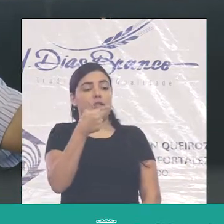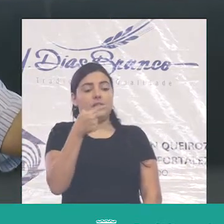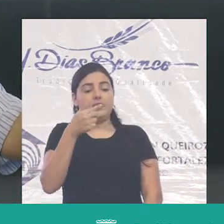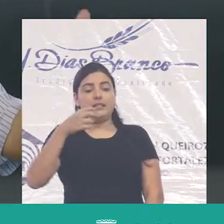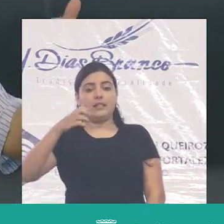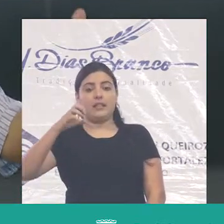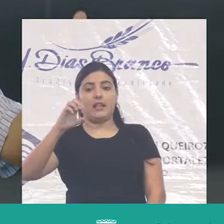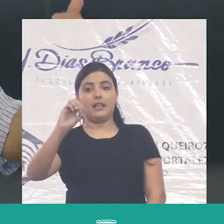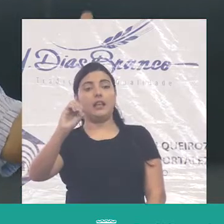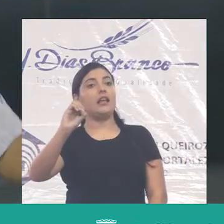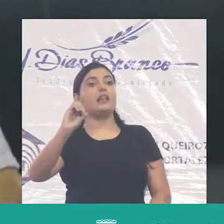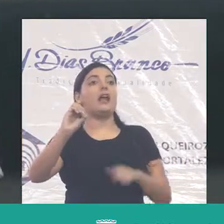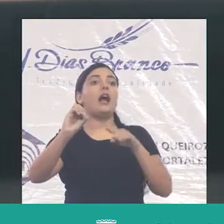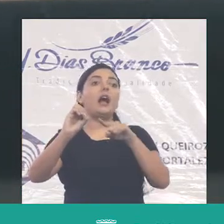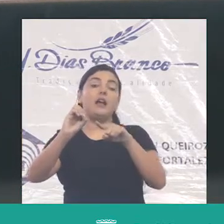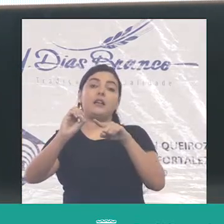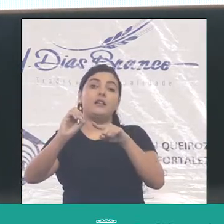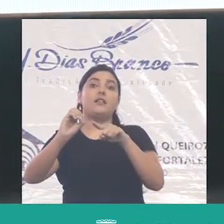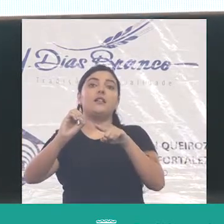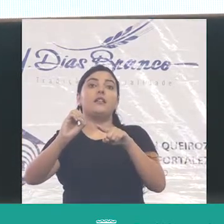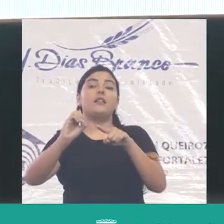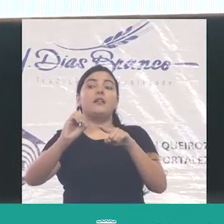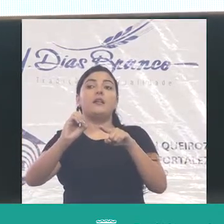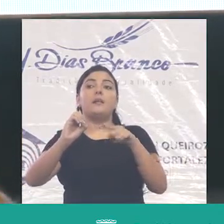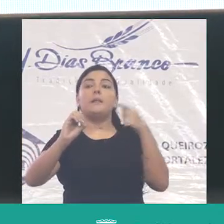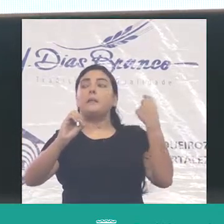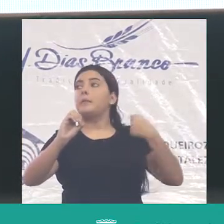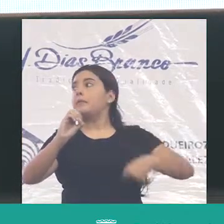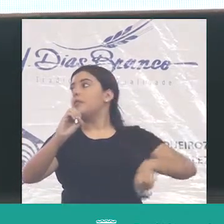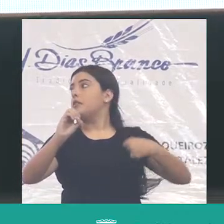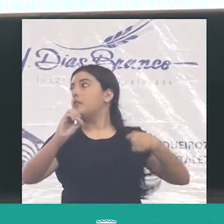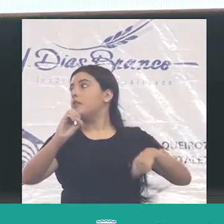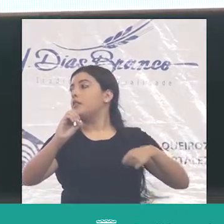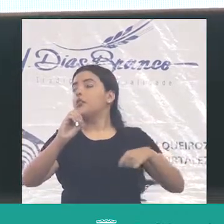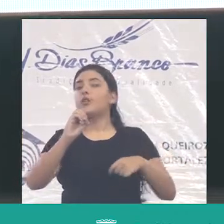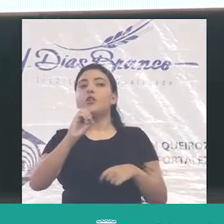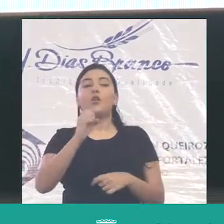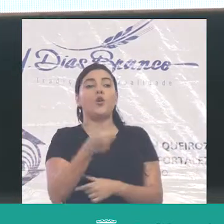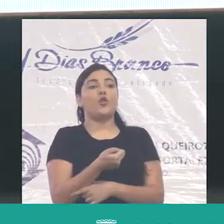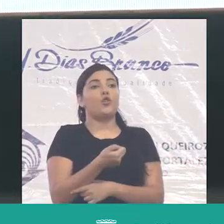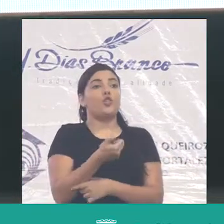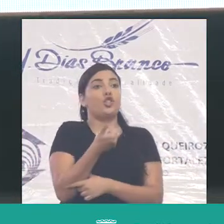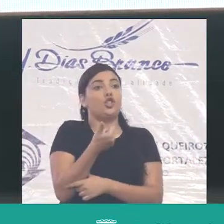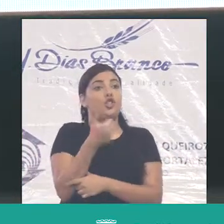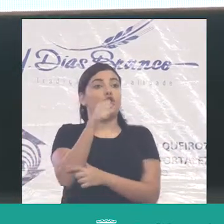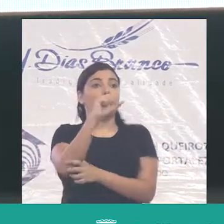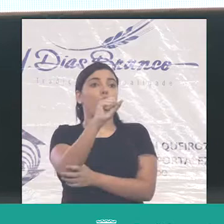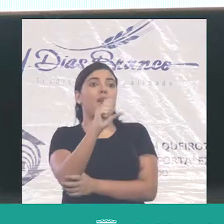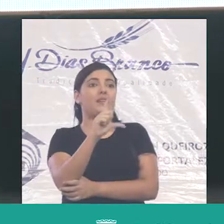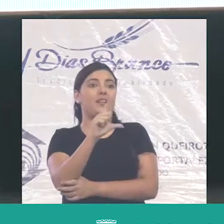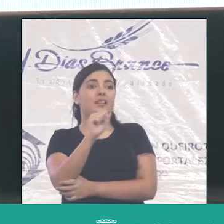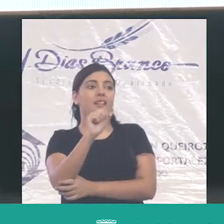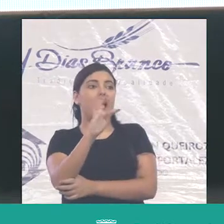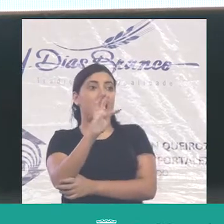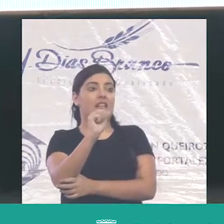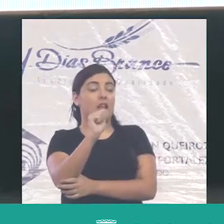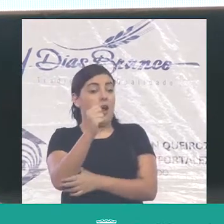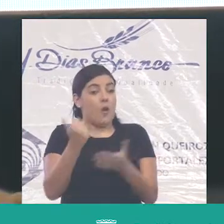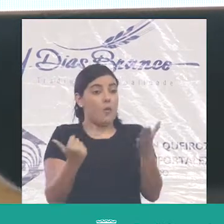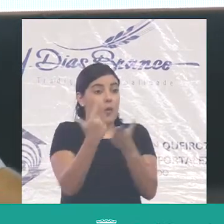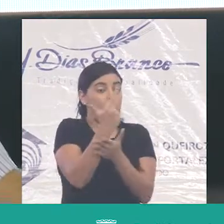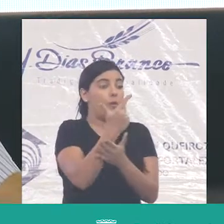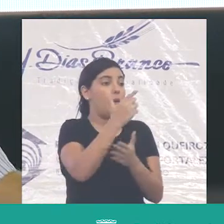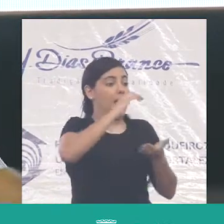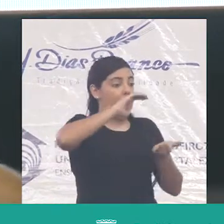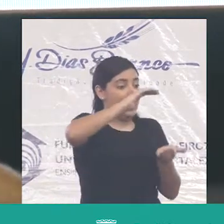270. Só que 270, na verdade eu vou ter 9 vezes 2, 18 latas. Eu tive que comprar